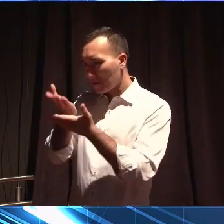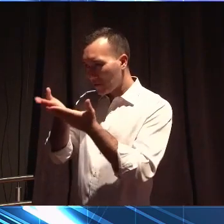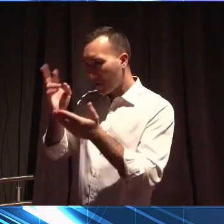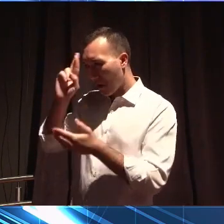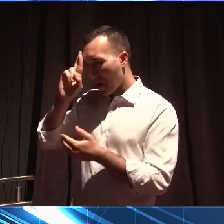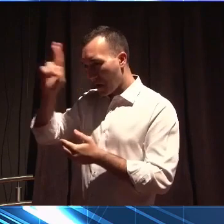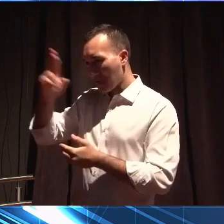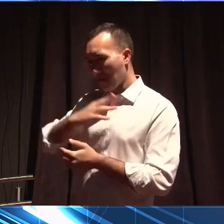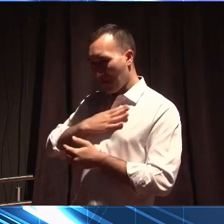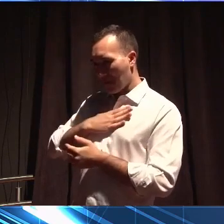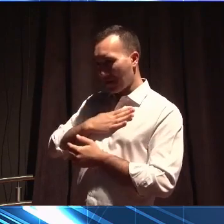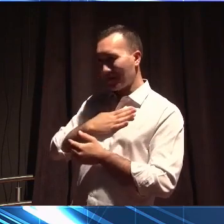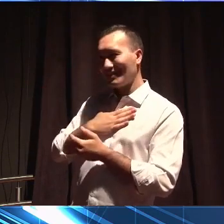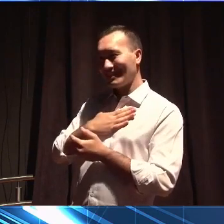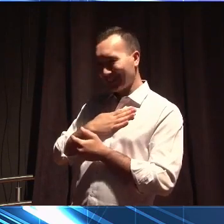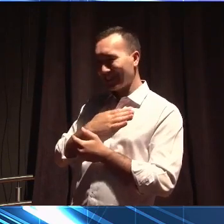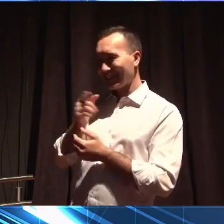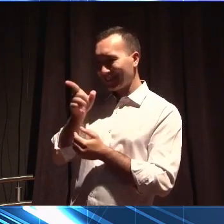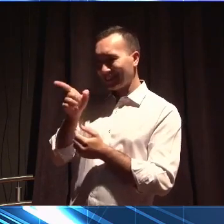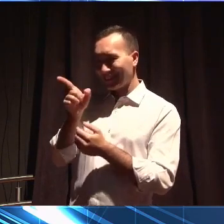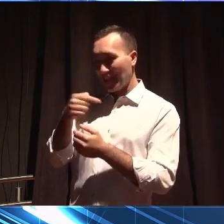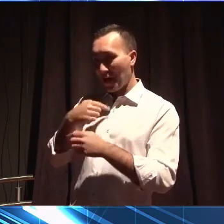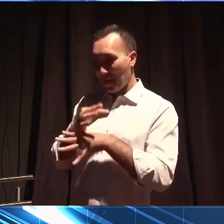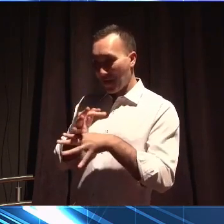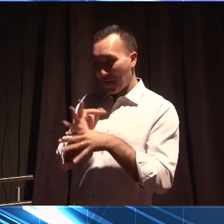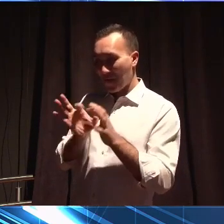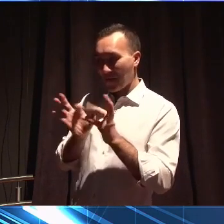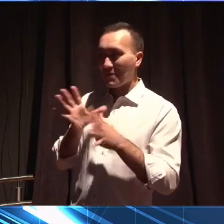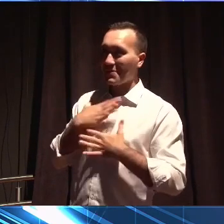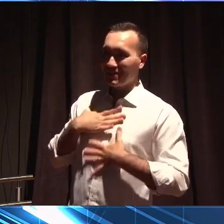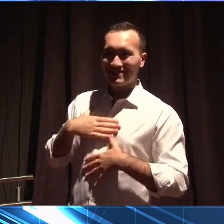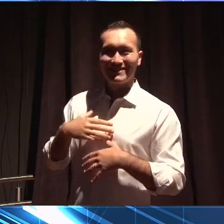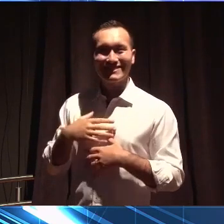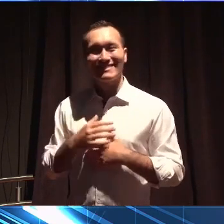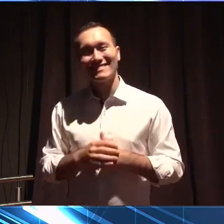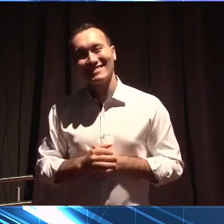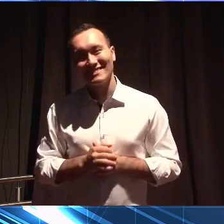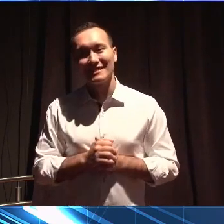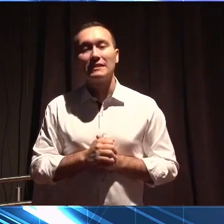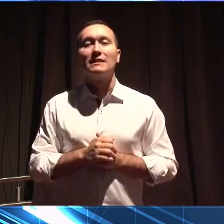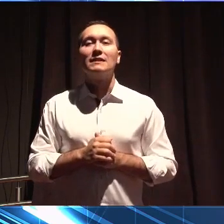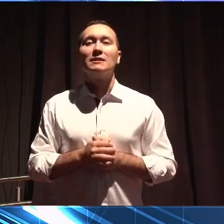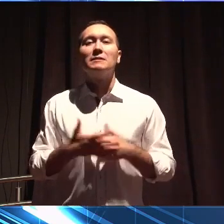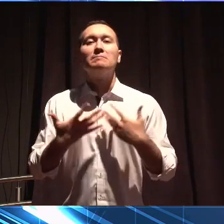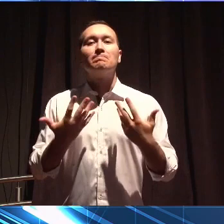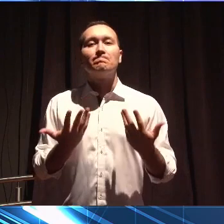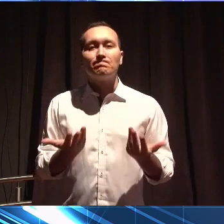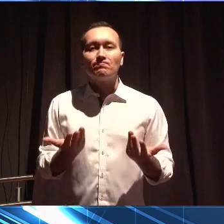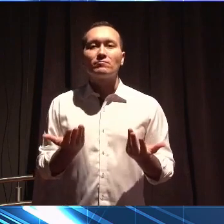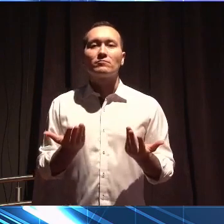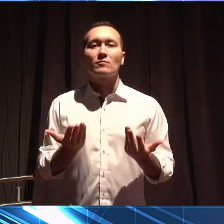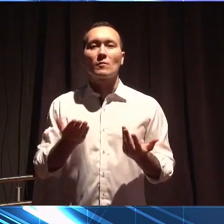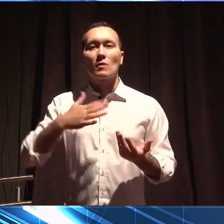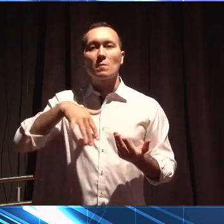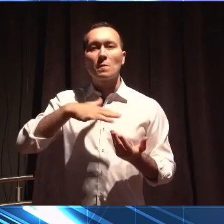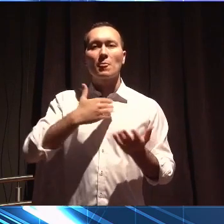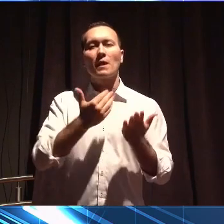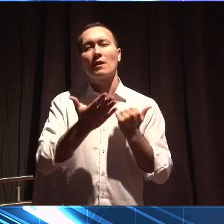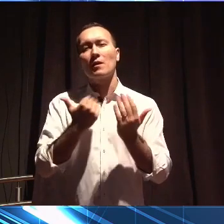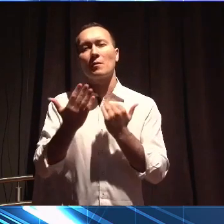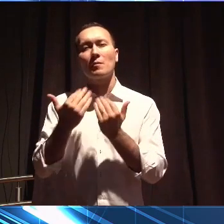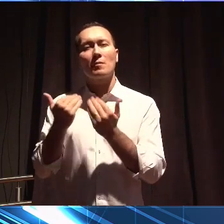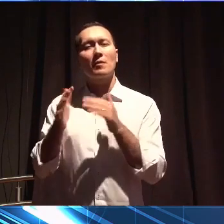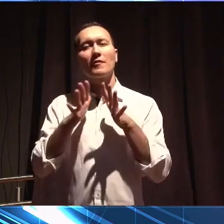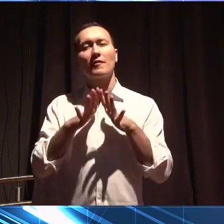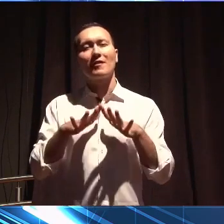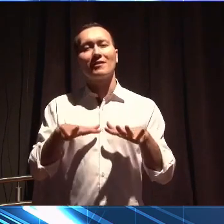o dia. Vamos aproveitar, né? Então, para a gente se apresentar aqui, a ideia é a gente ter um papo leve, trazer esse